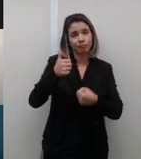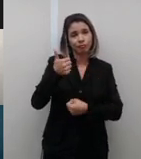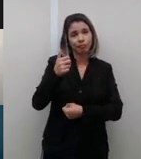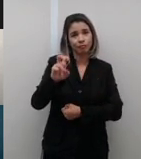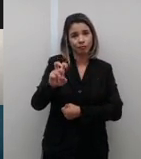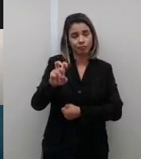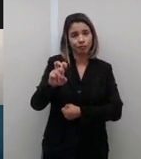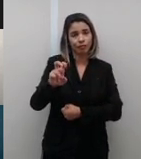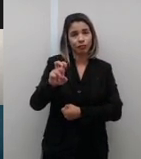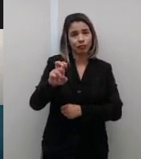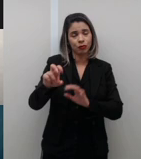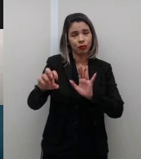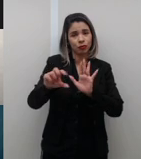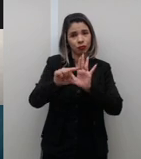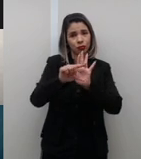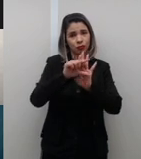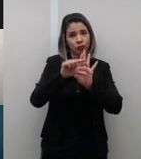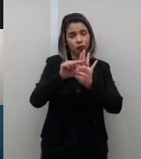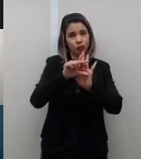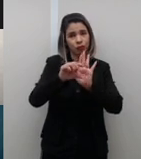parágrafo 1º da Lei